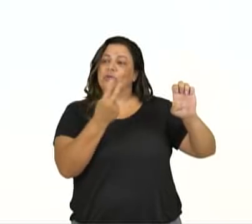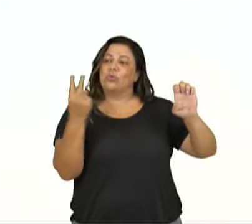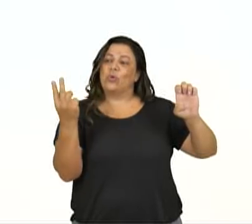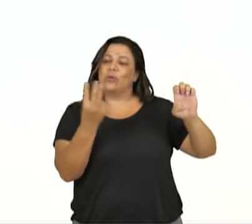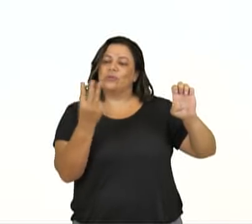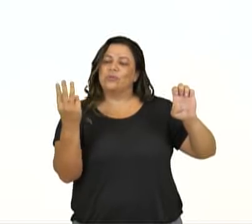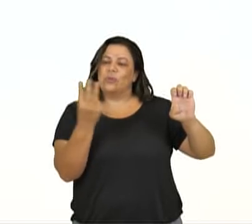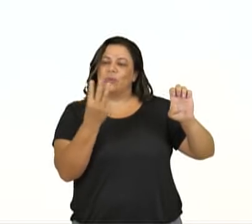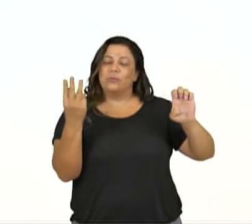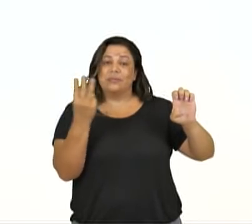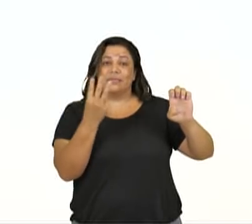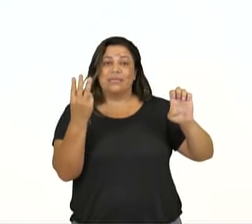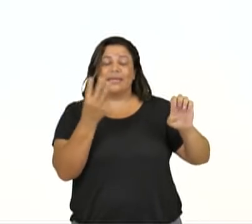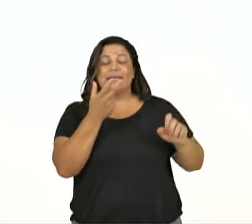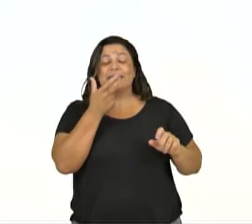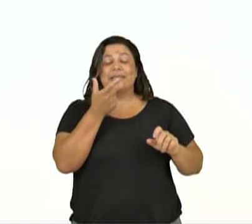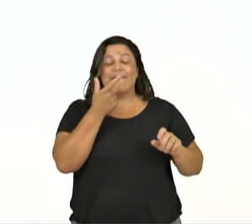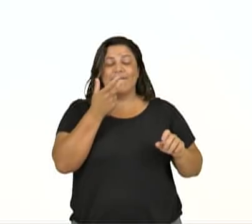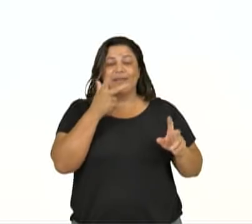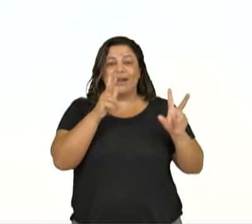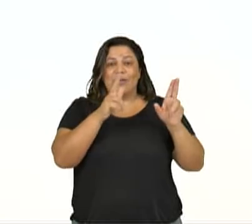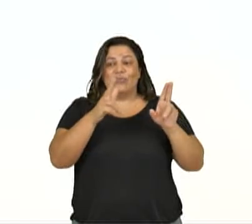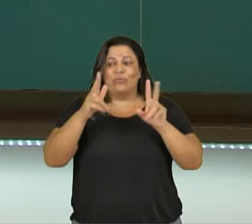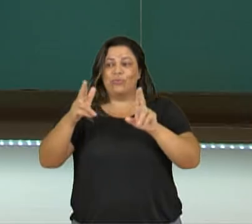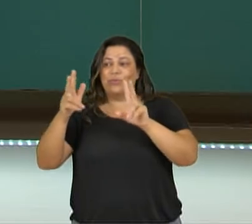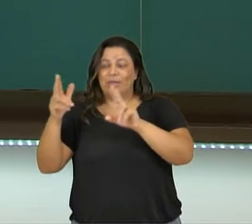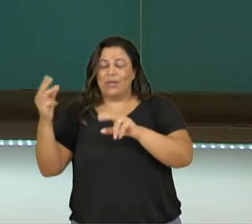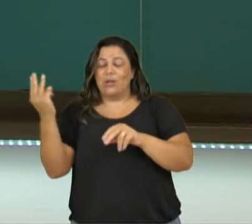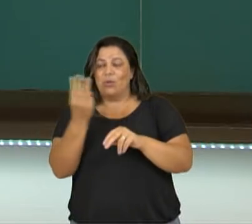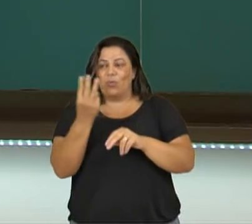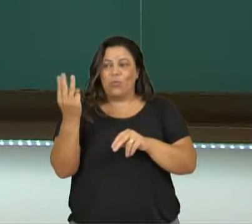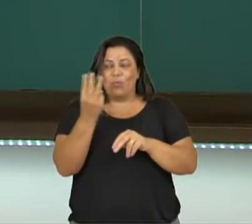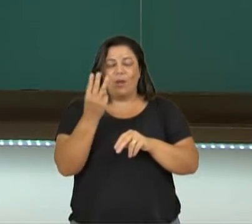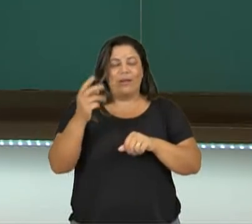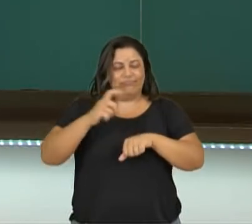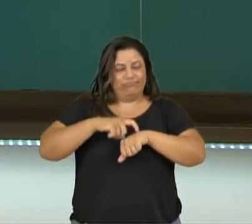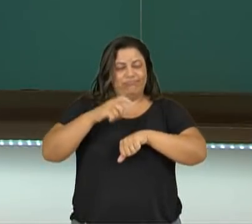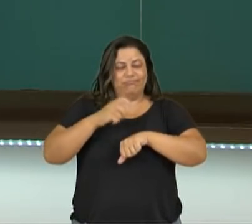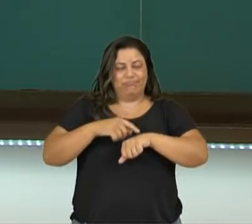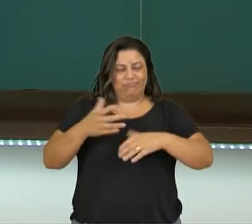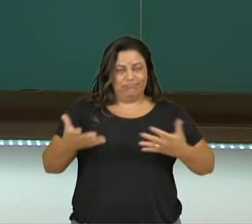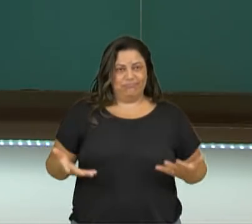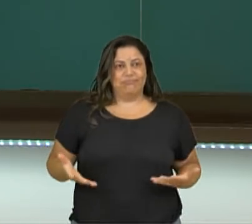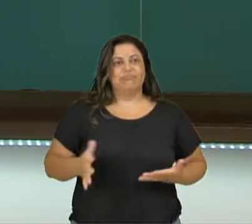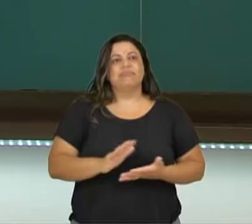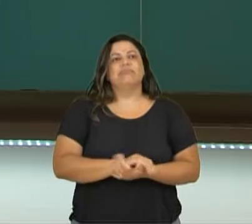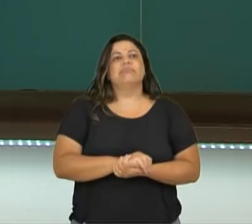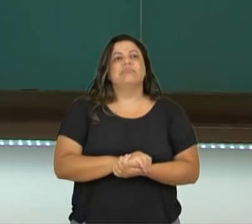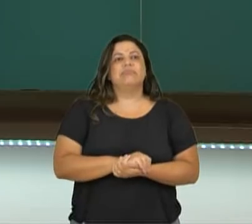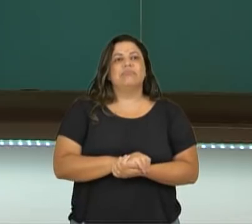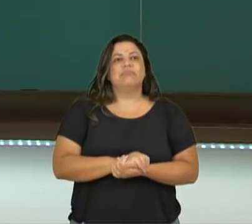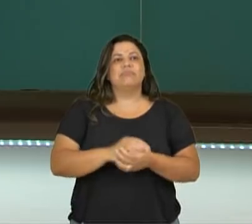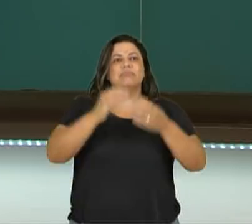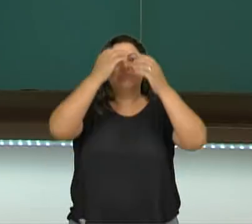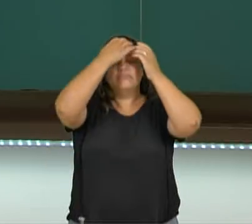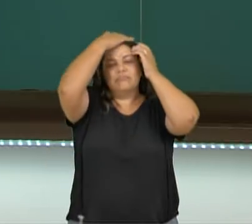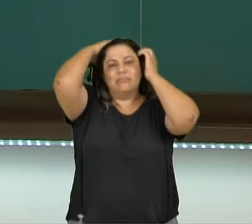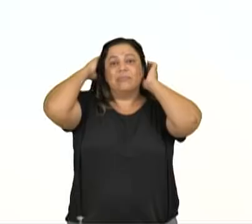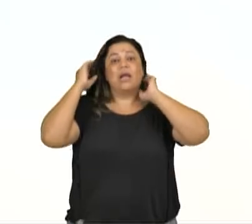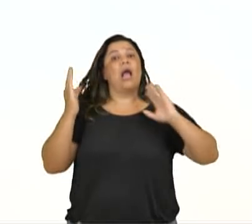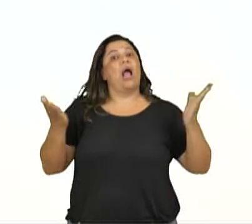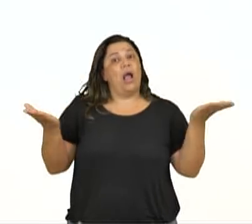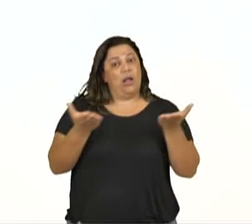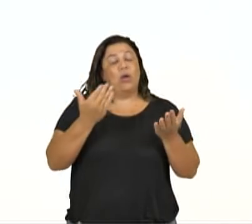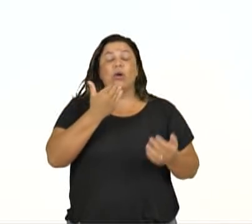os personagens, ou seja, os personagens falam ao mesmo tempo. Muito bem, né? Então, eu vou pedir para